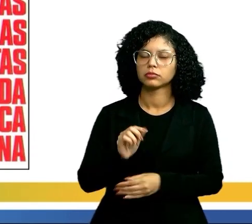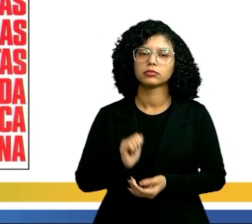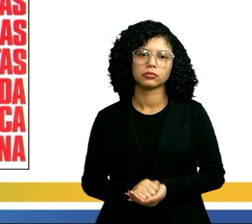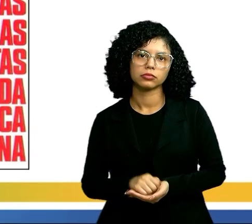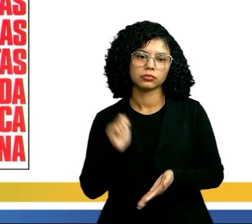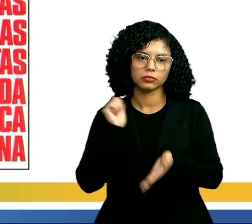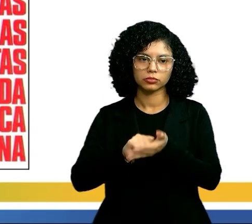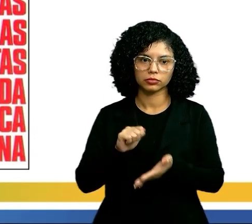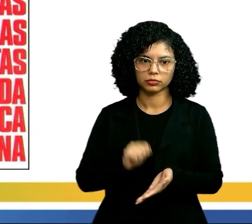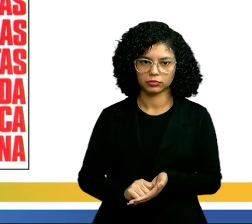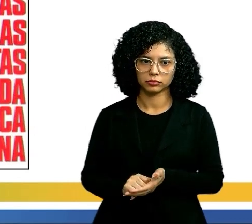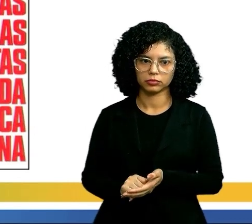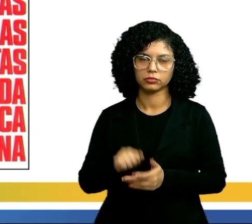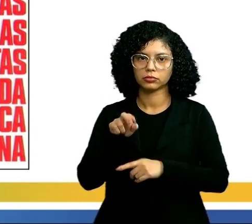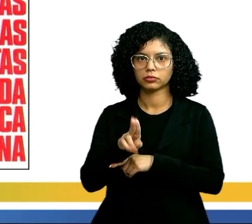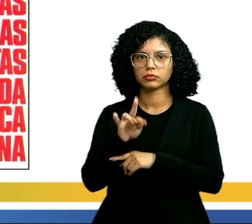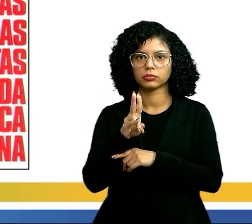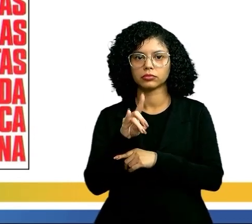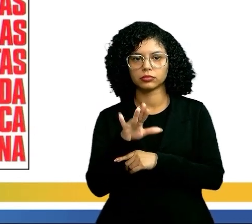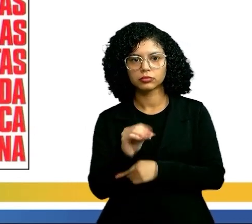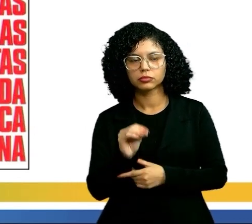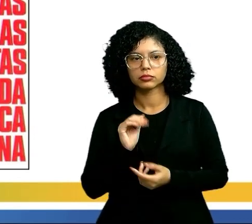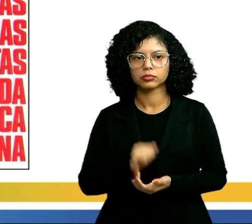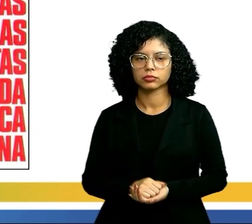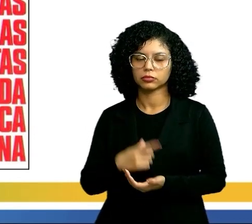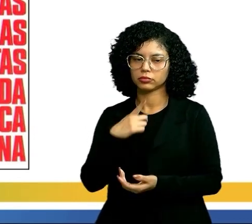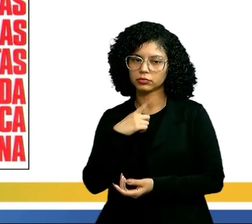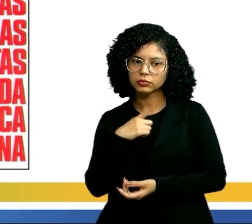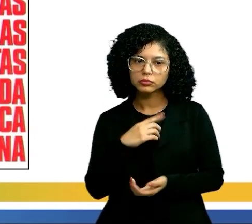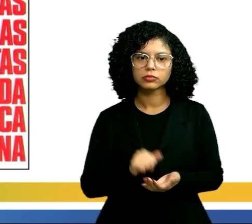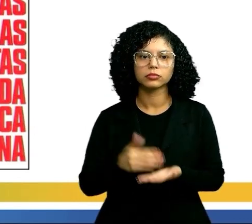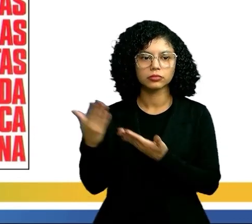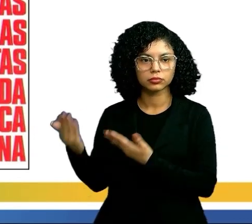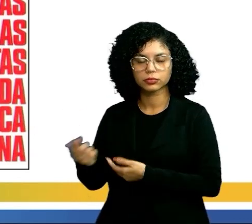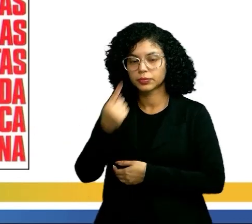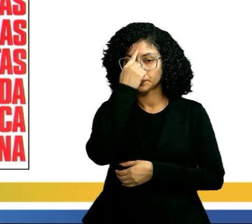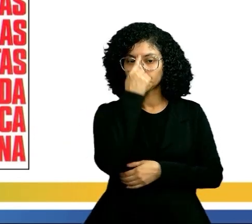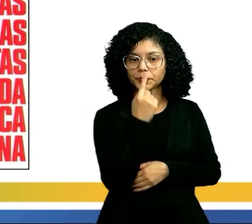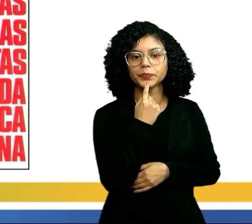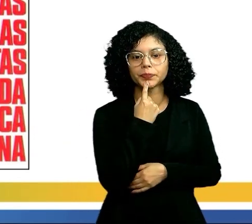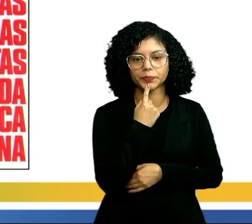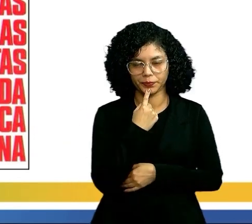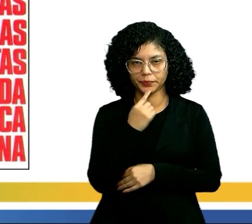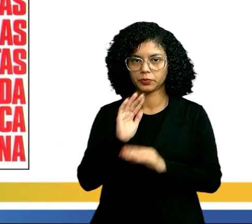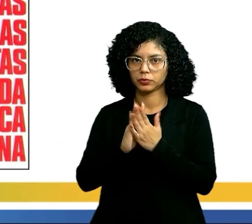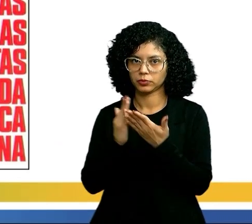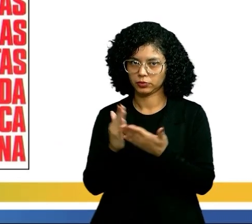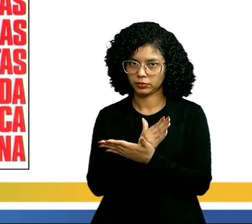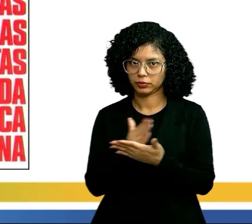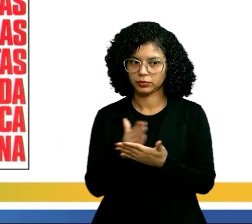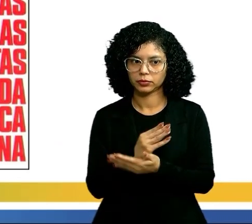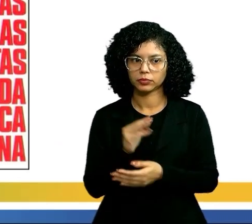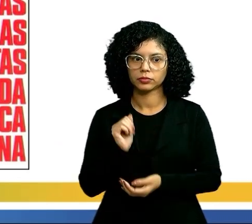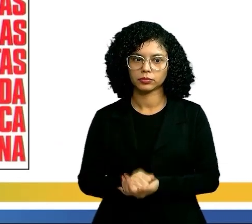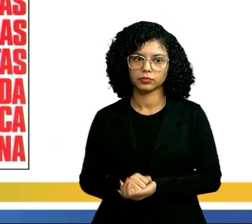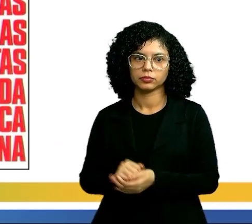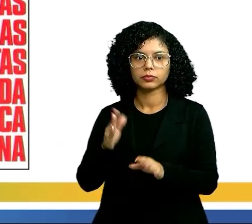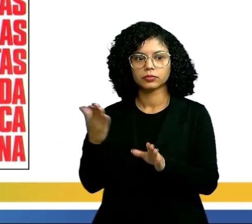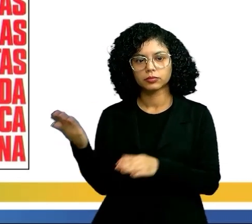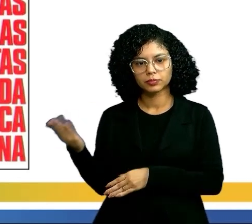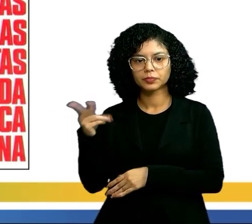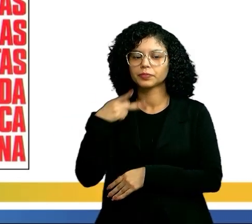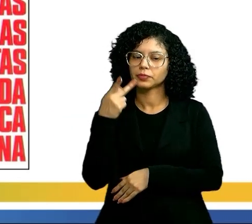um escritor uruguaio, né? Nós temos aí ao lado da imagem do livro o Memorial da América Latina, como eu